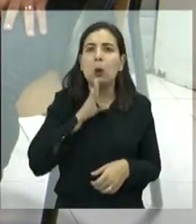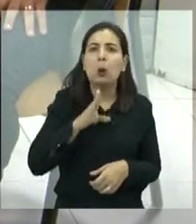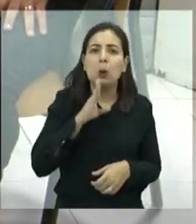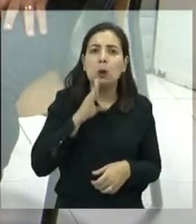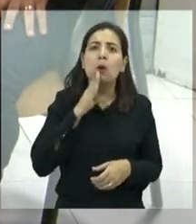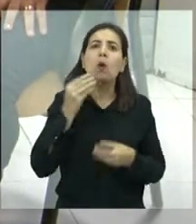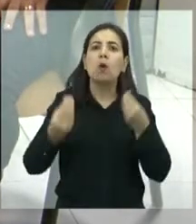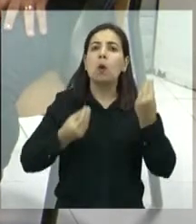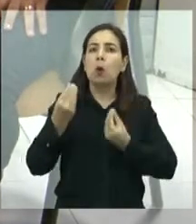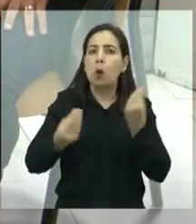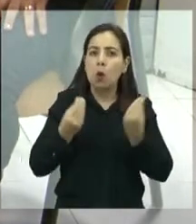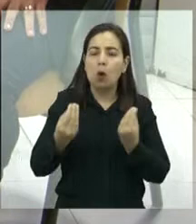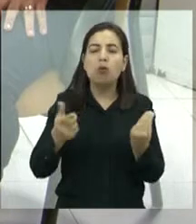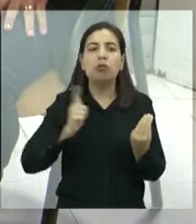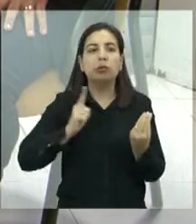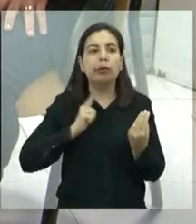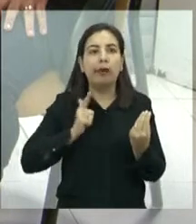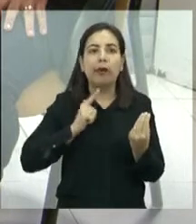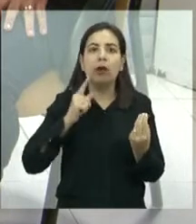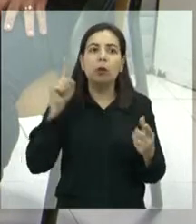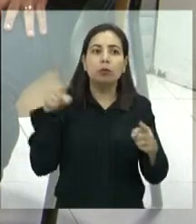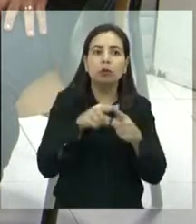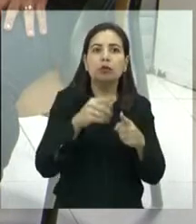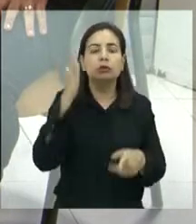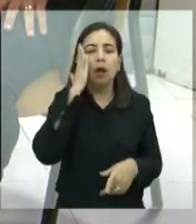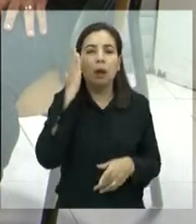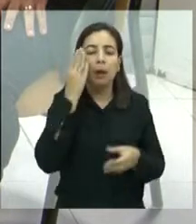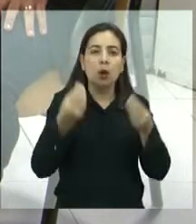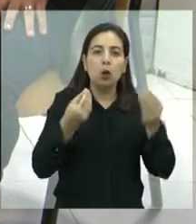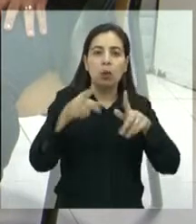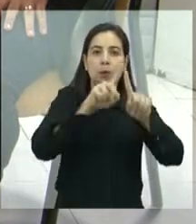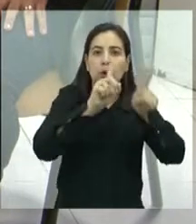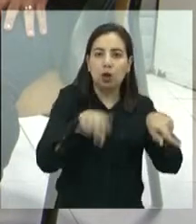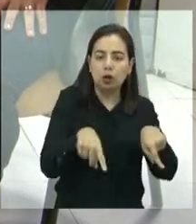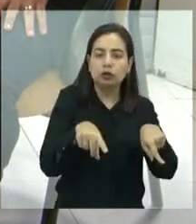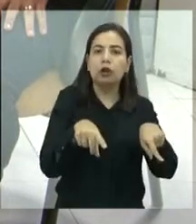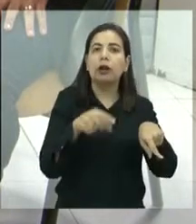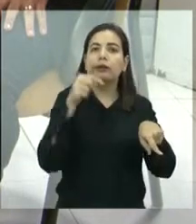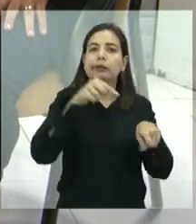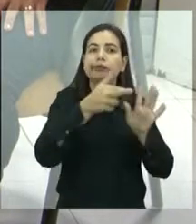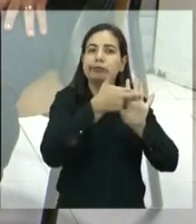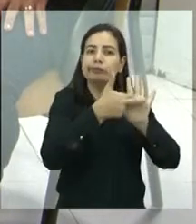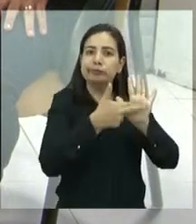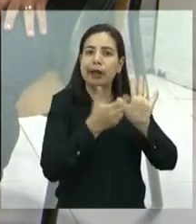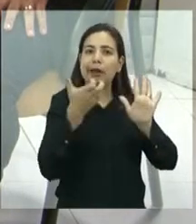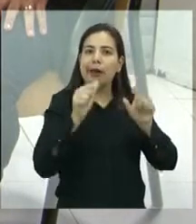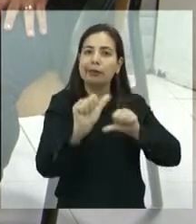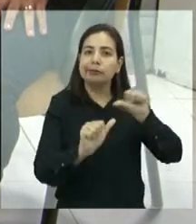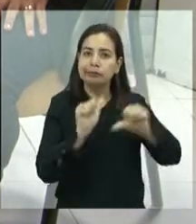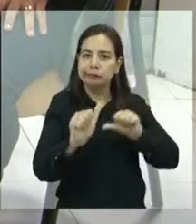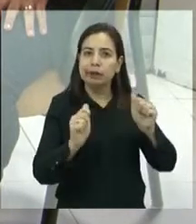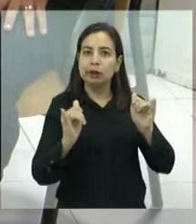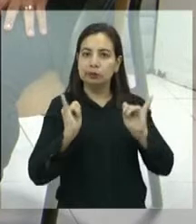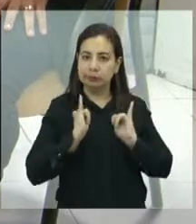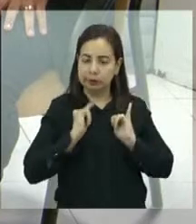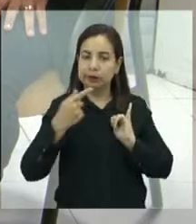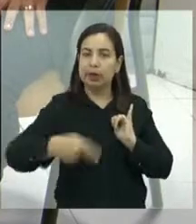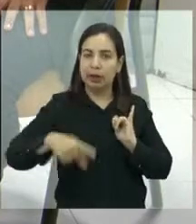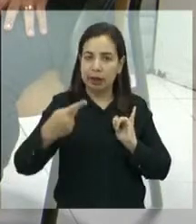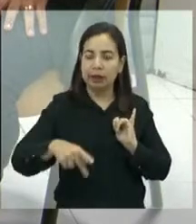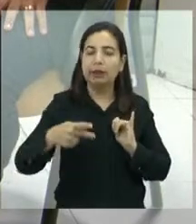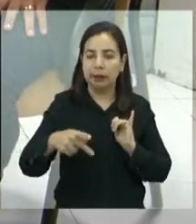do projeto de reforma da Previdência Social do país, né? O